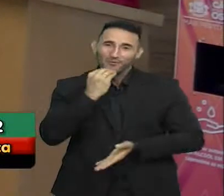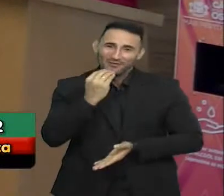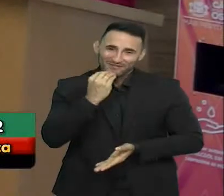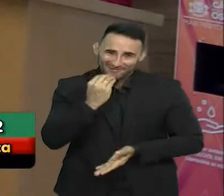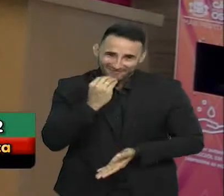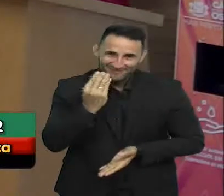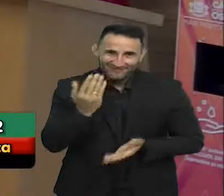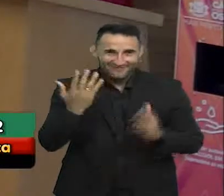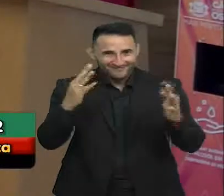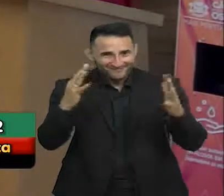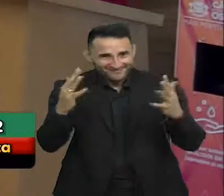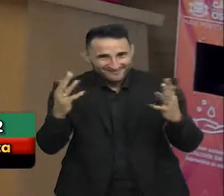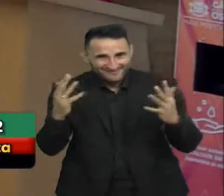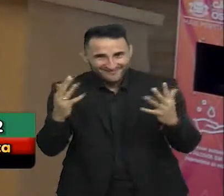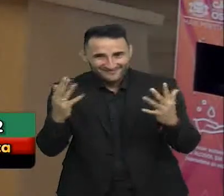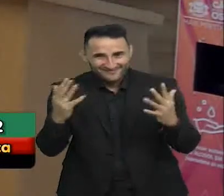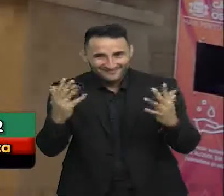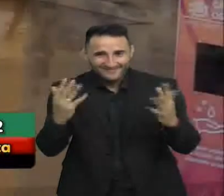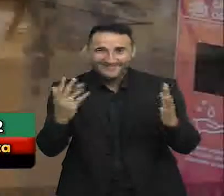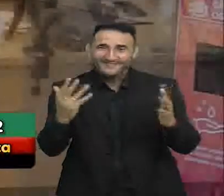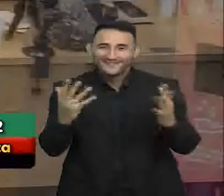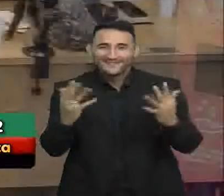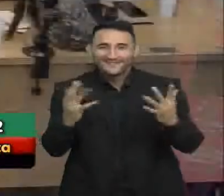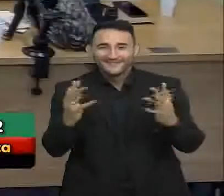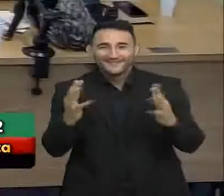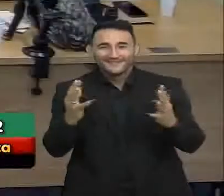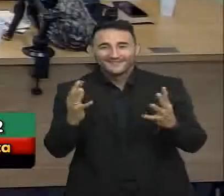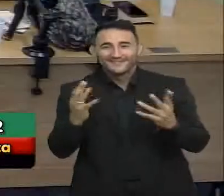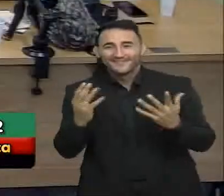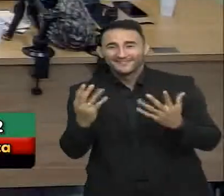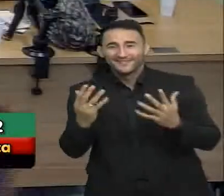oportunidade. Muito obrigada.